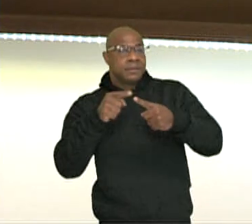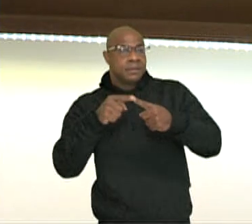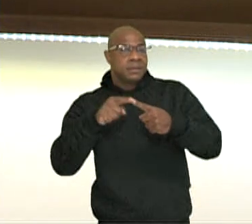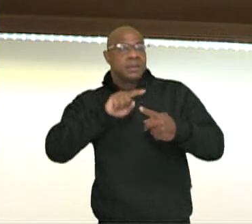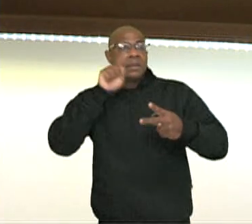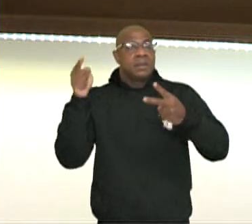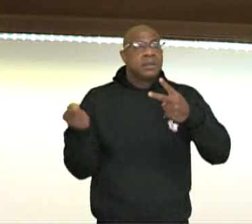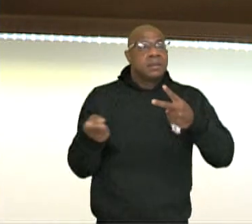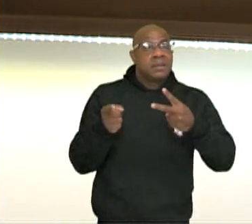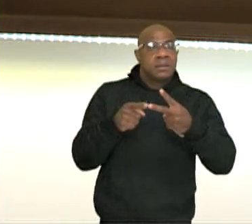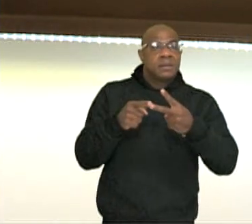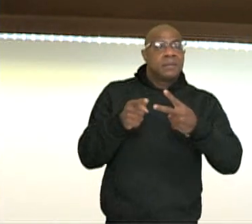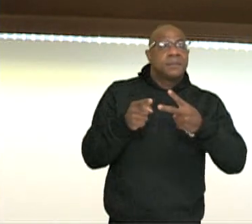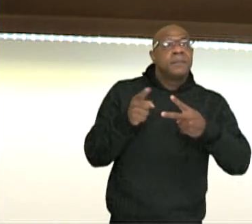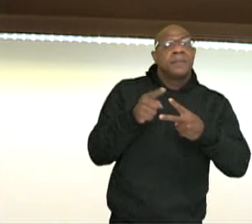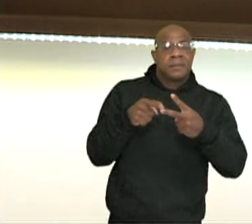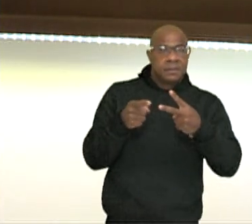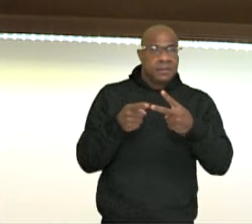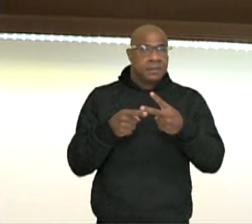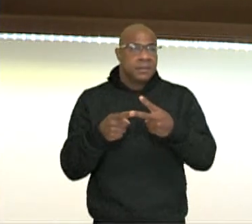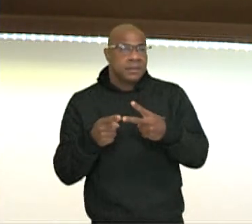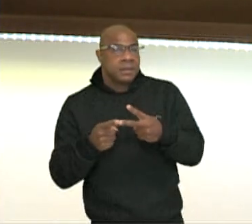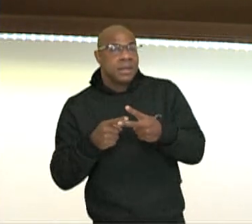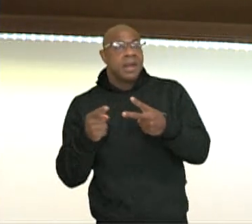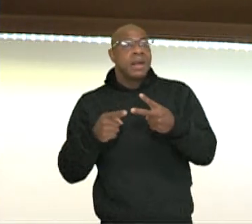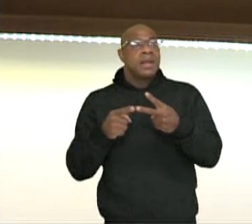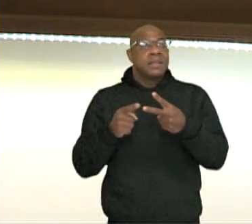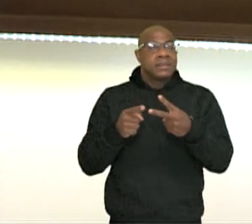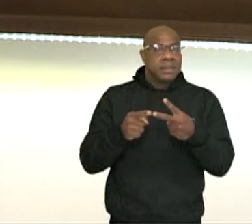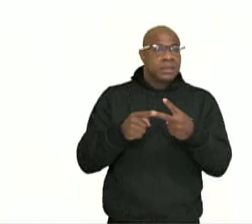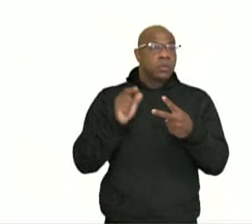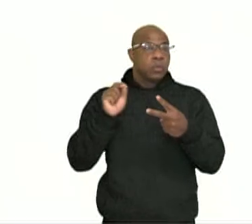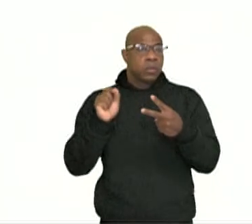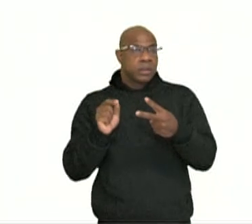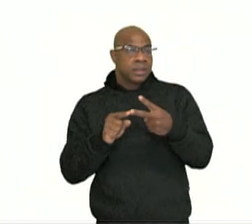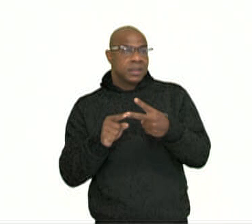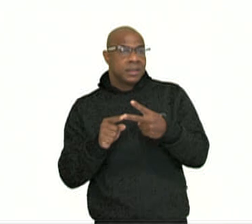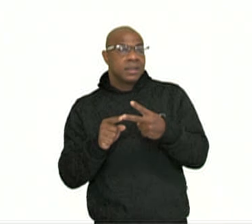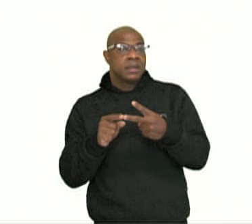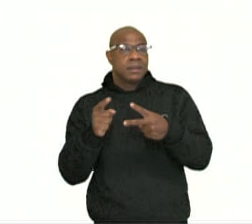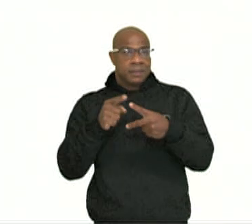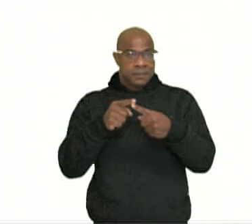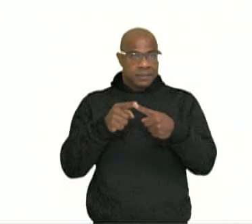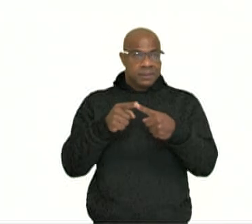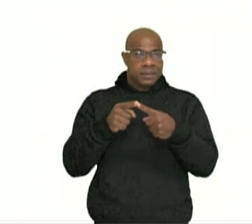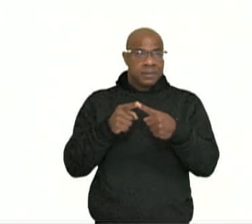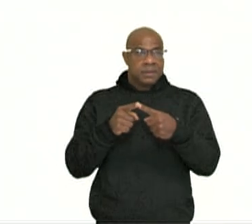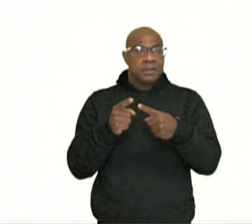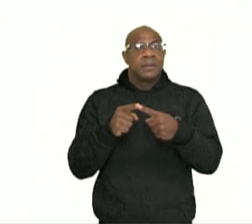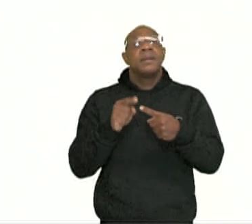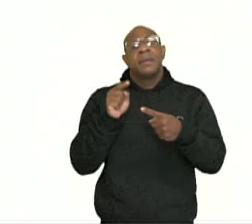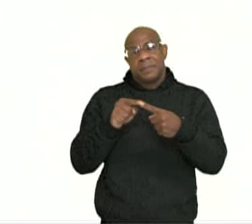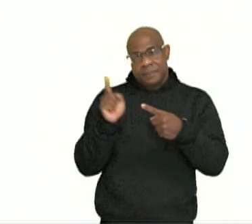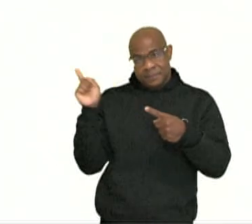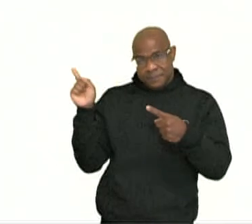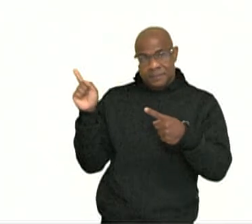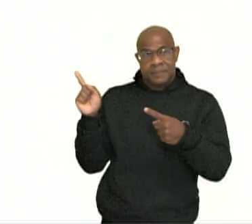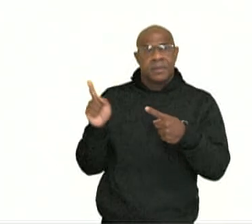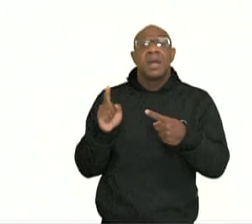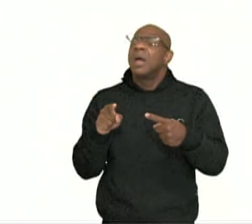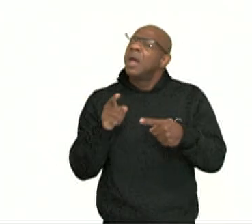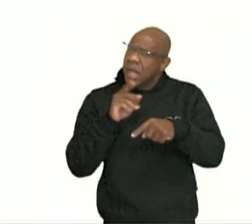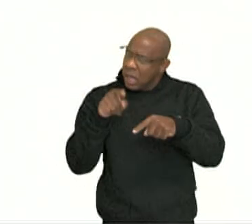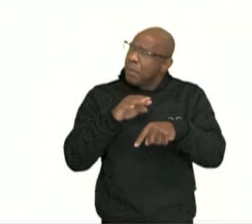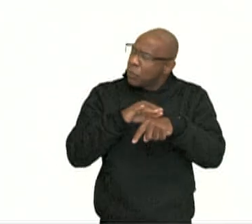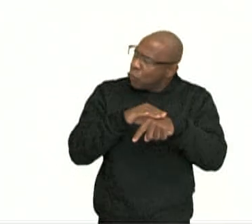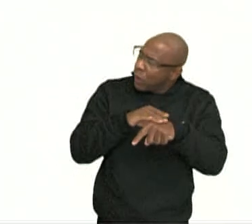por nematóides. E nós vamos falar aqui agora da primeira, que é a ascaridíase. A ascaridíase é